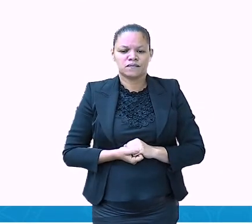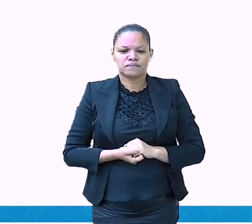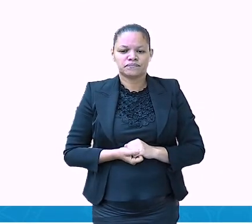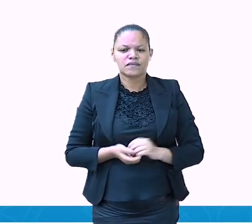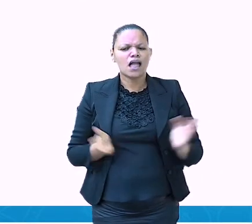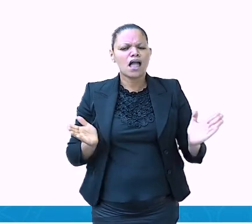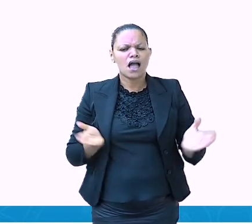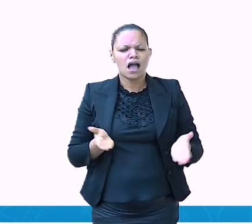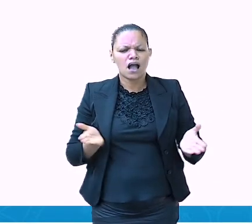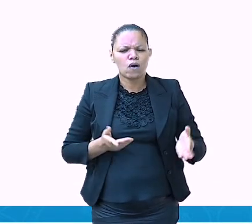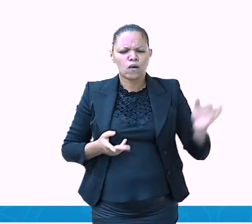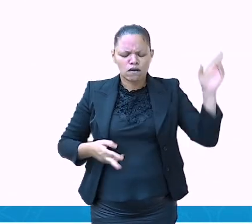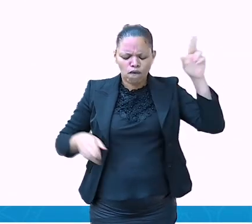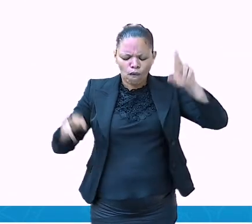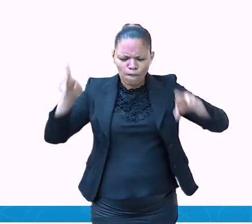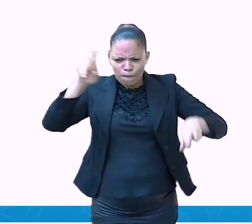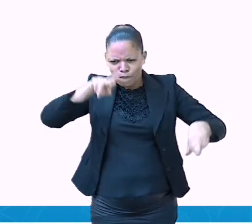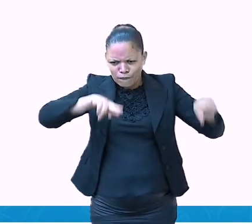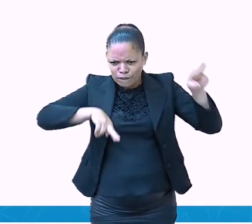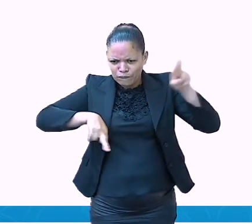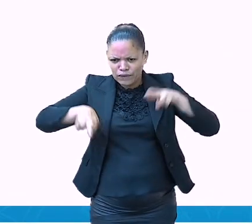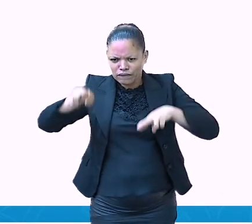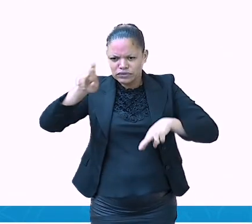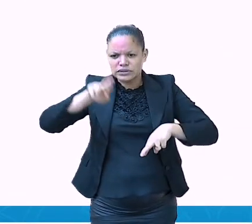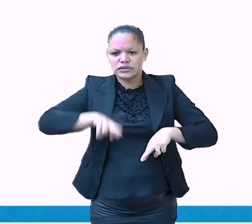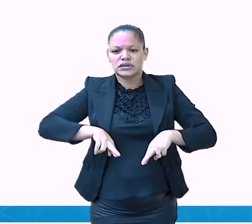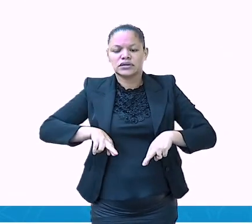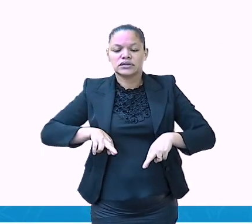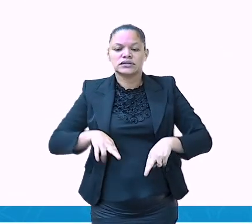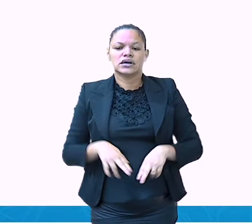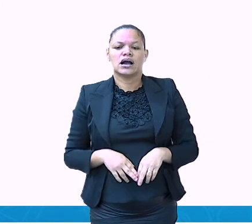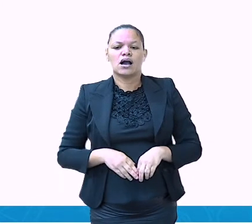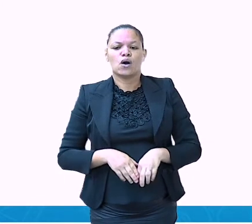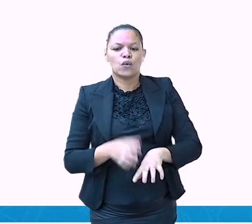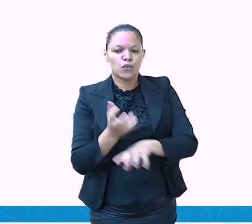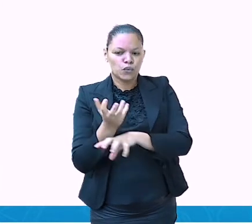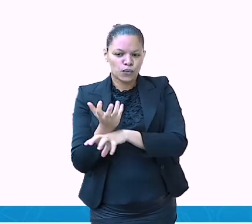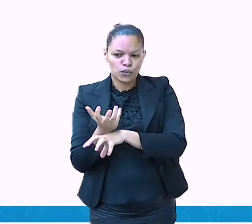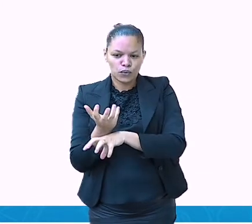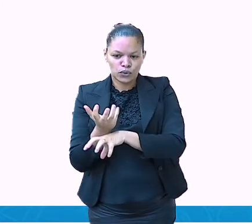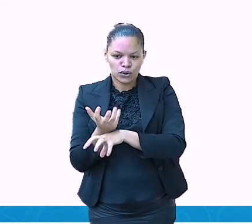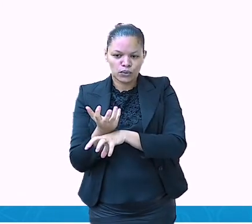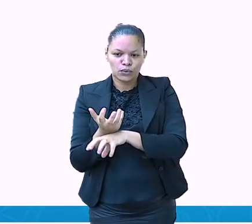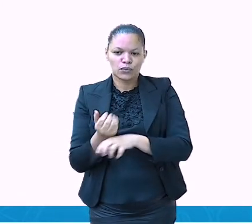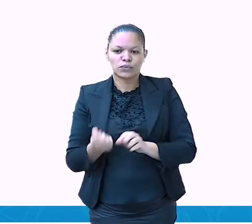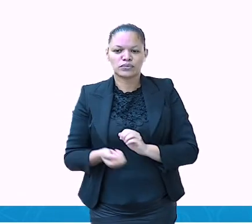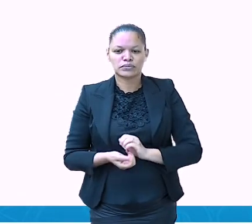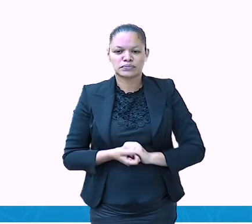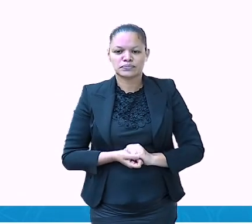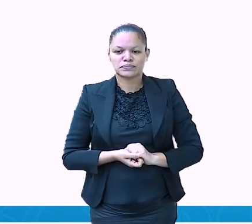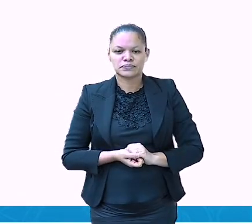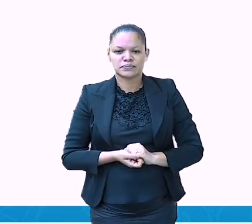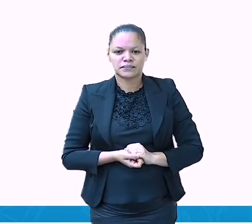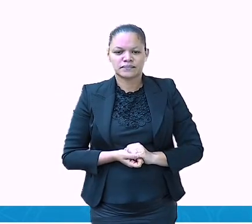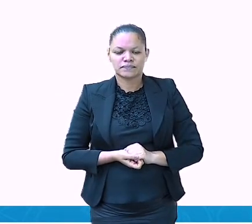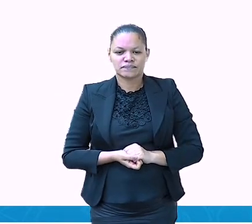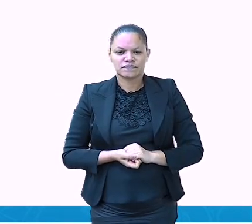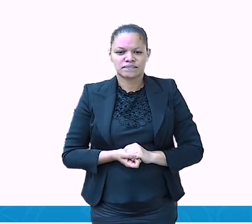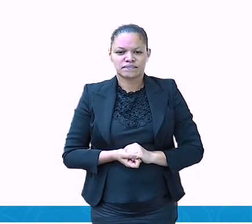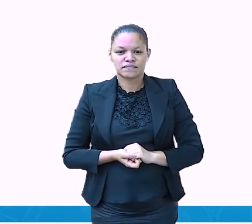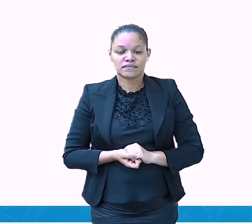Agora nós vamos para uma parte de revisão dos nossos animais invertebrados.